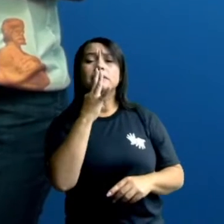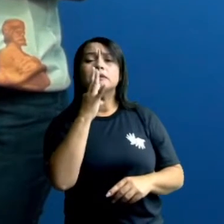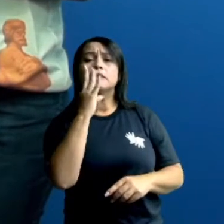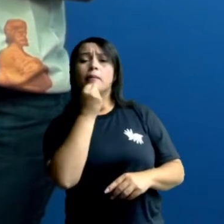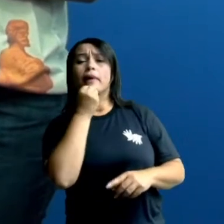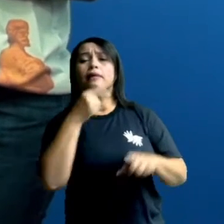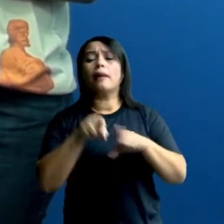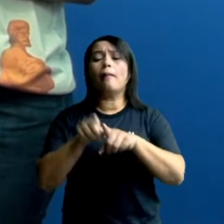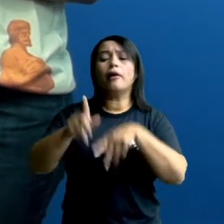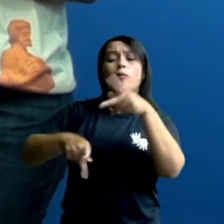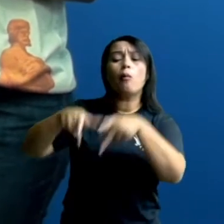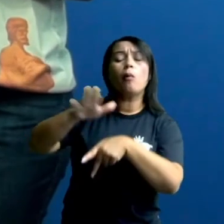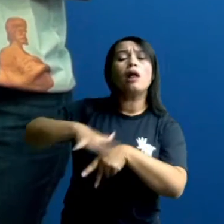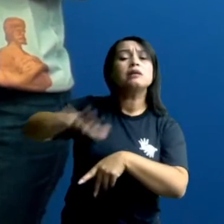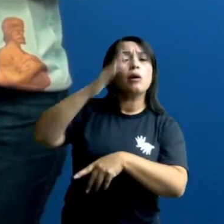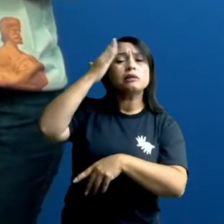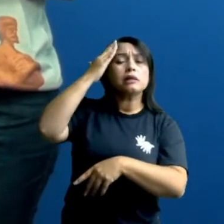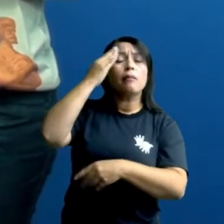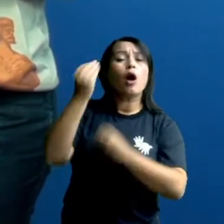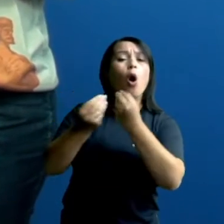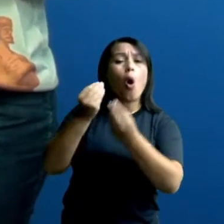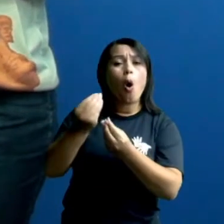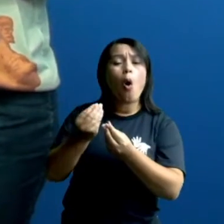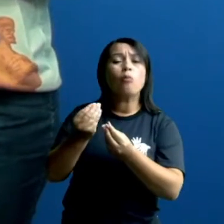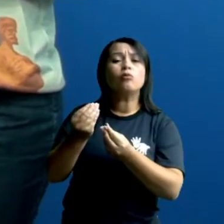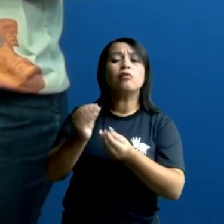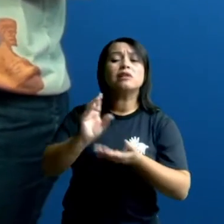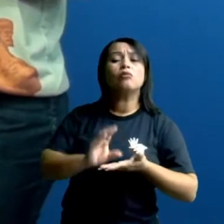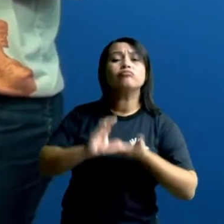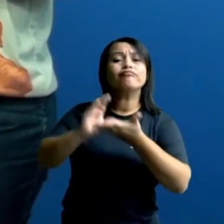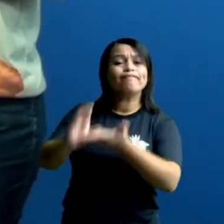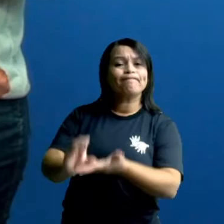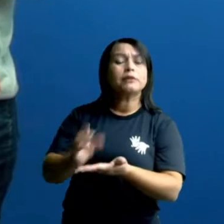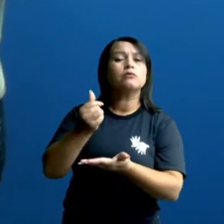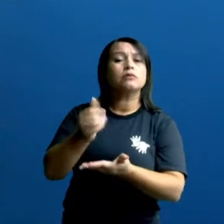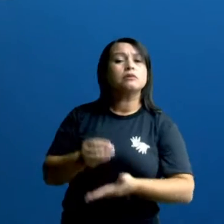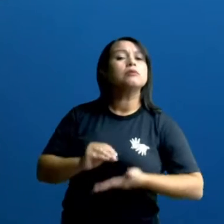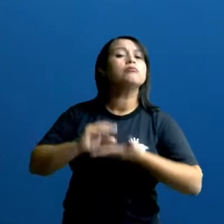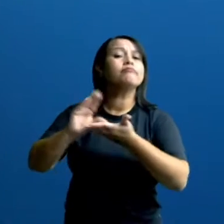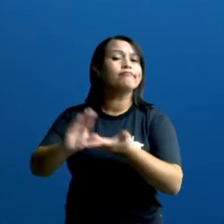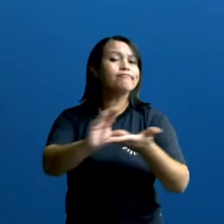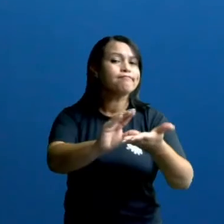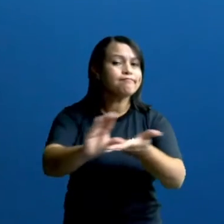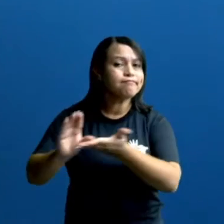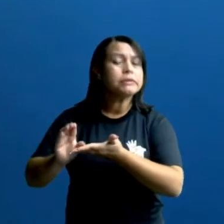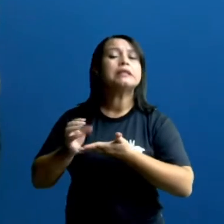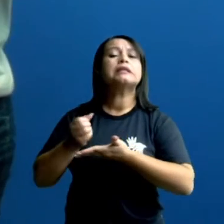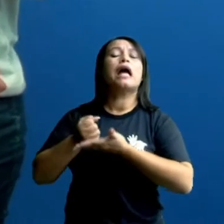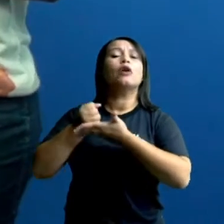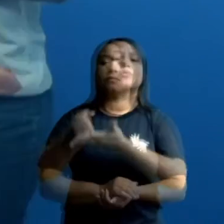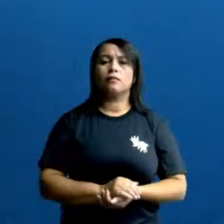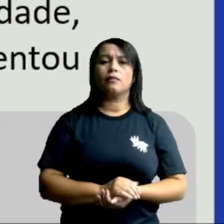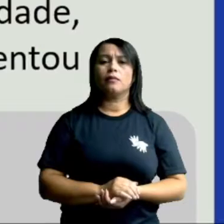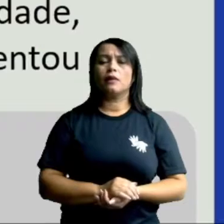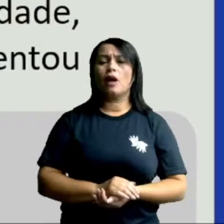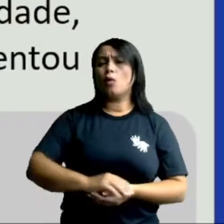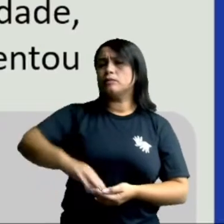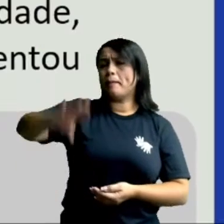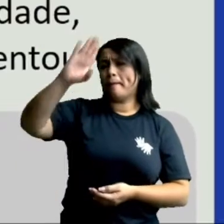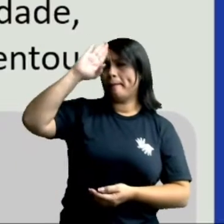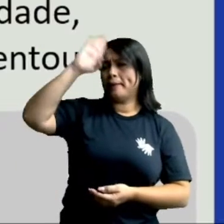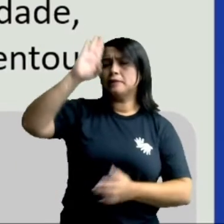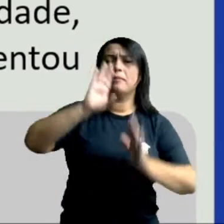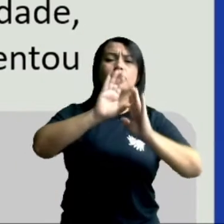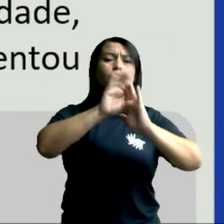é que vai investir ou não esse dinheiro, certo? Que a gente tem disponível.